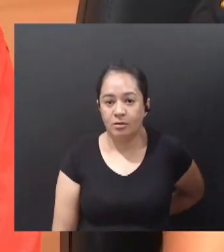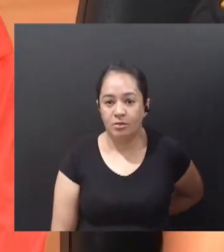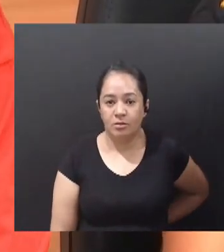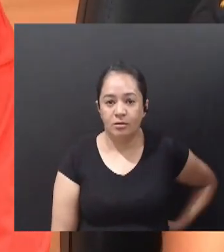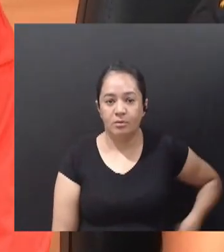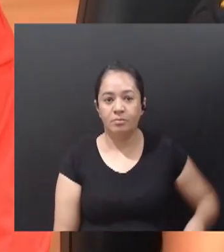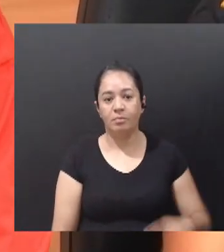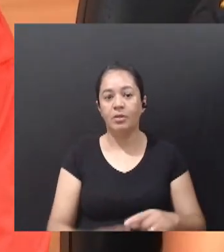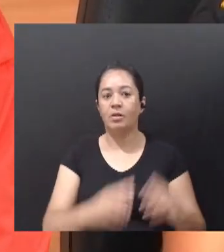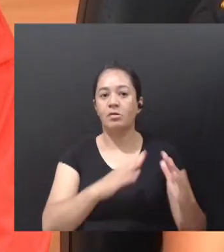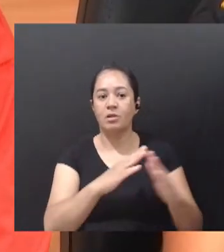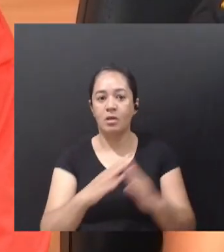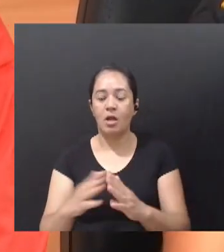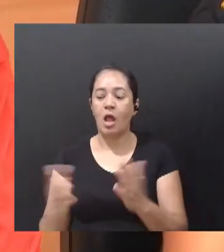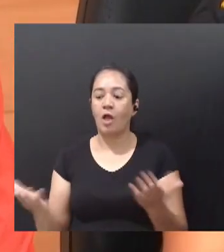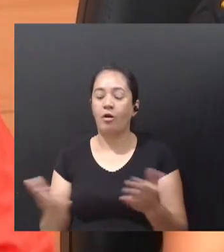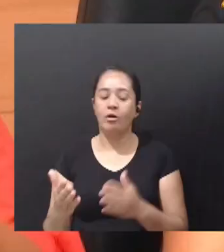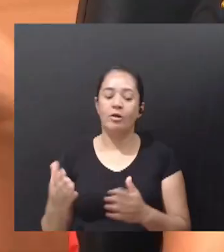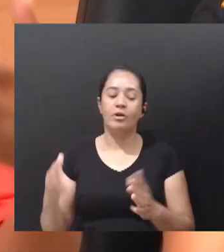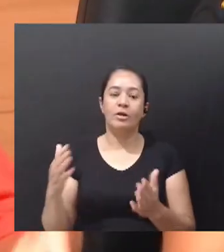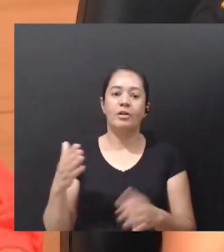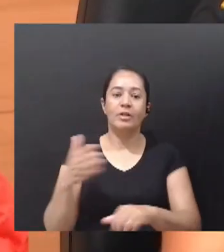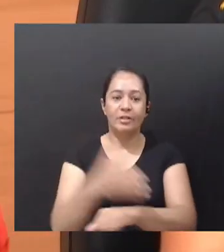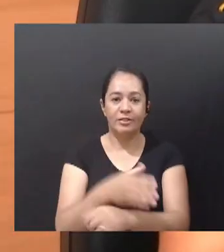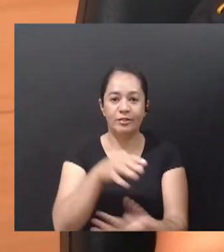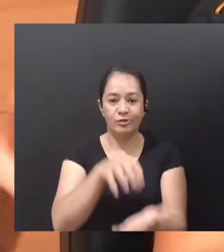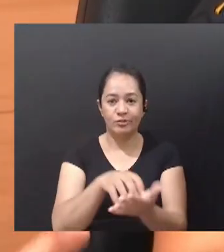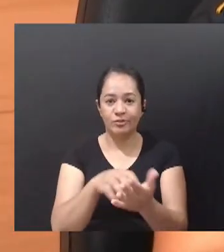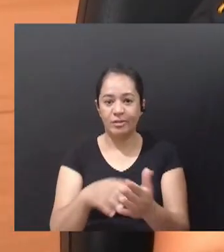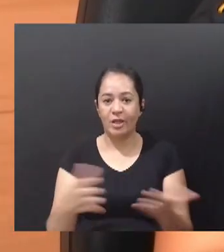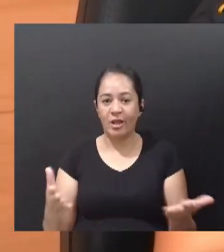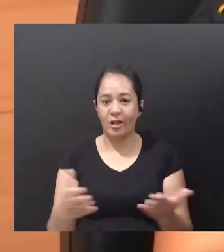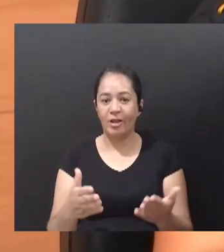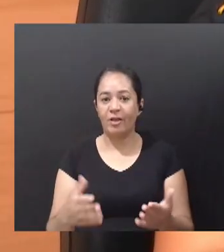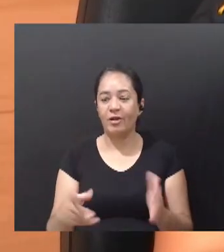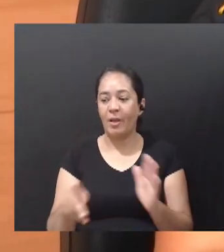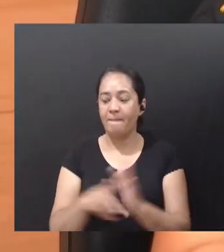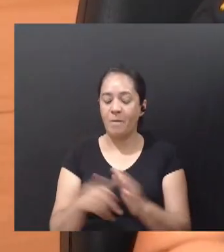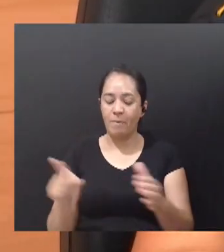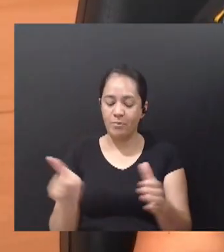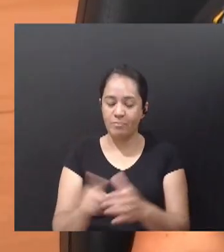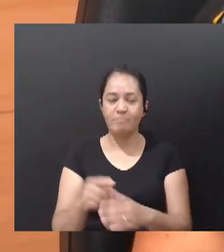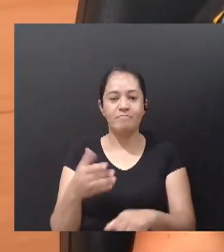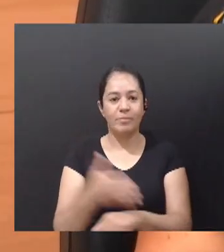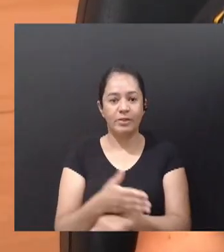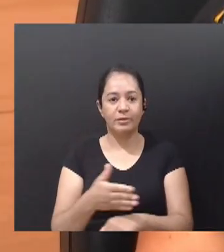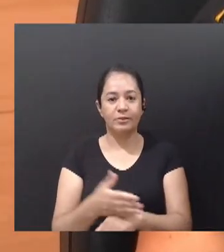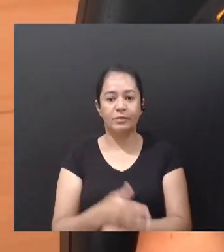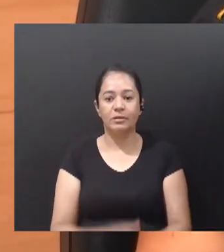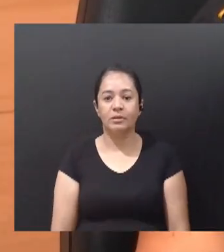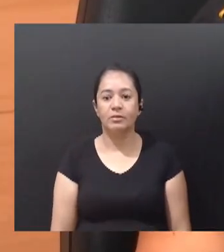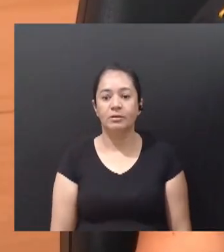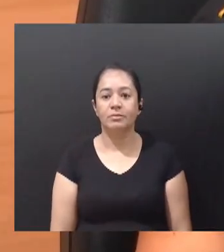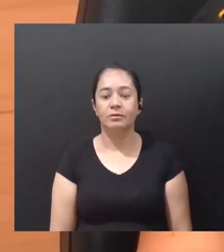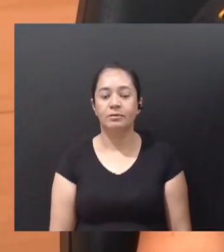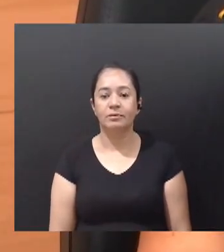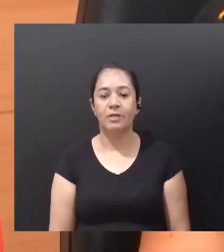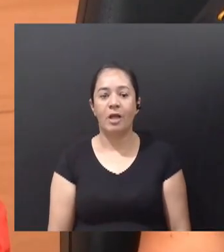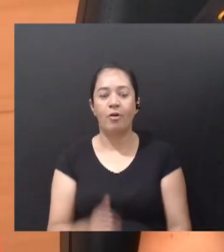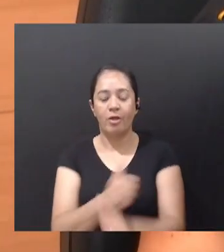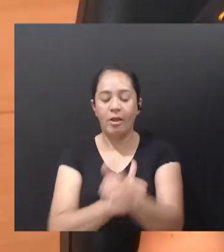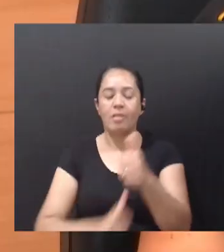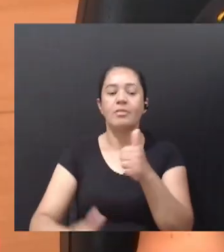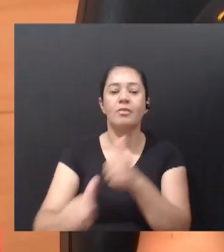centro, deixa de ser cenário para a ação deles e passa a ser protagonista.